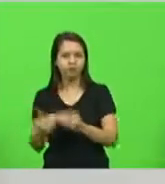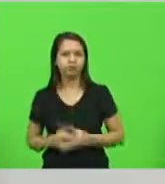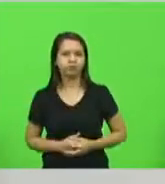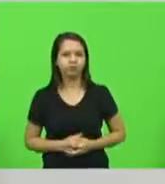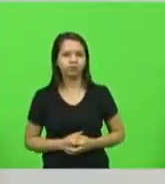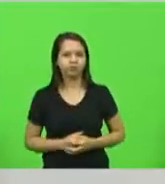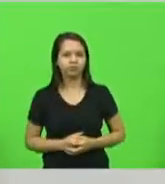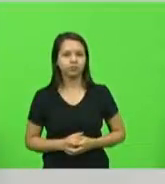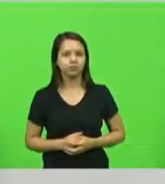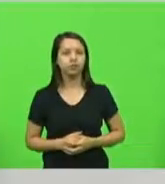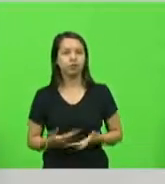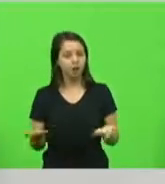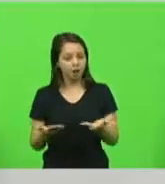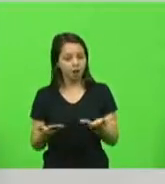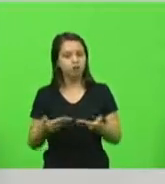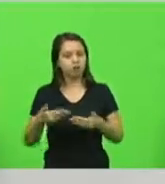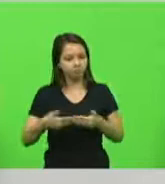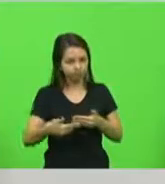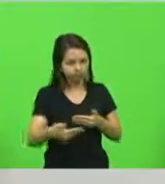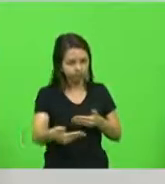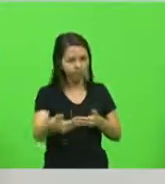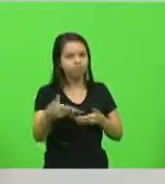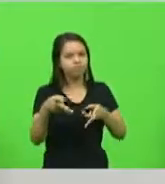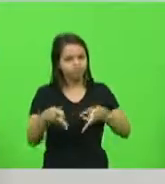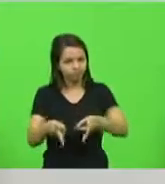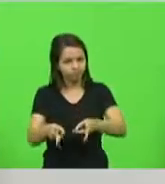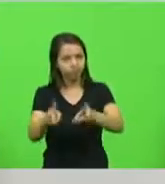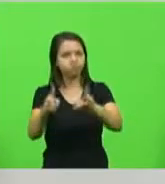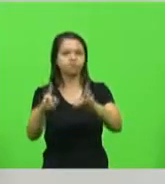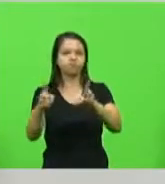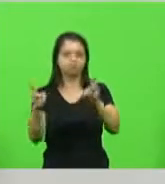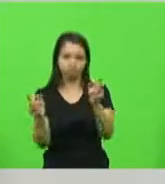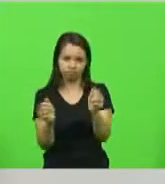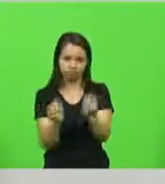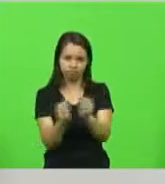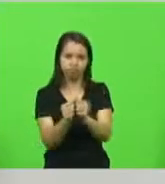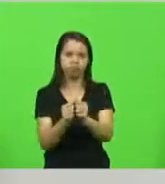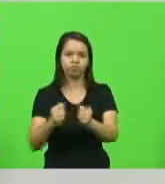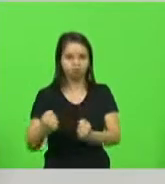em diante juntos, fortalecidos, unidos,